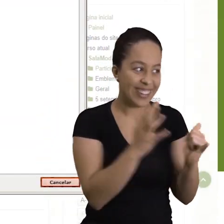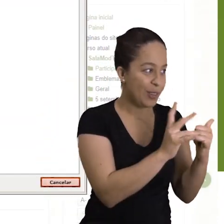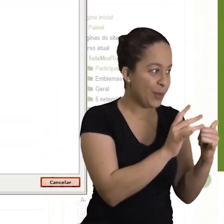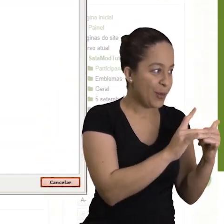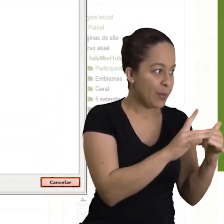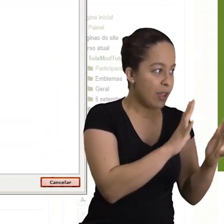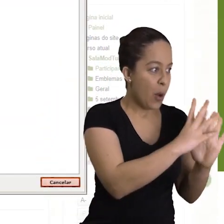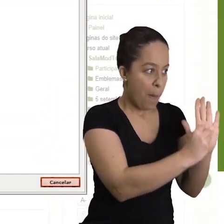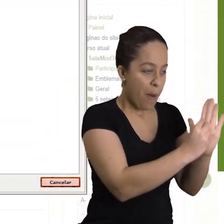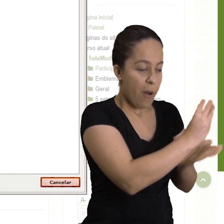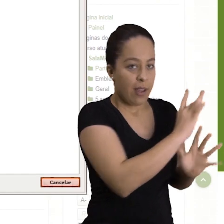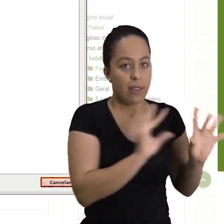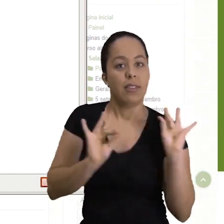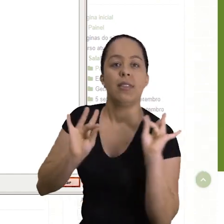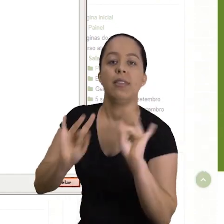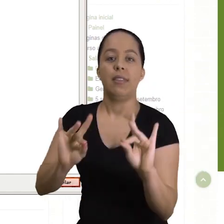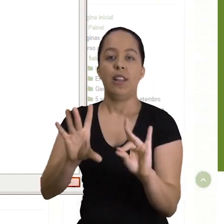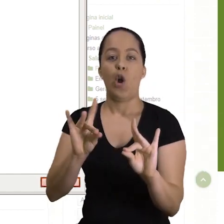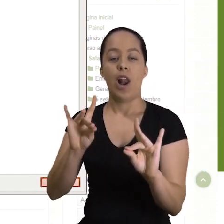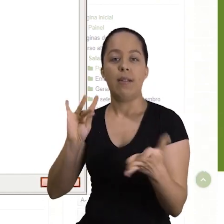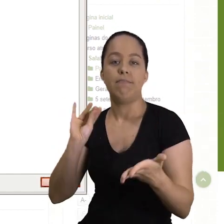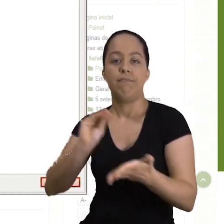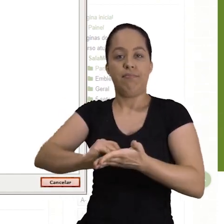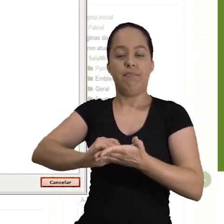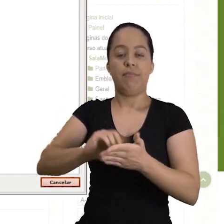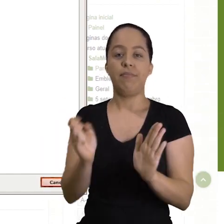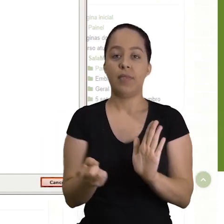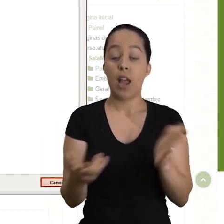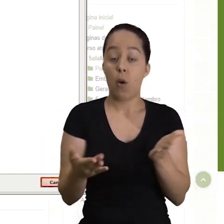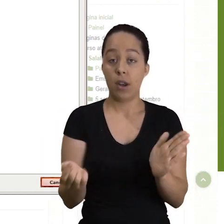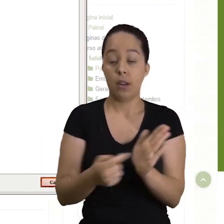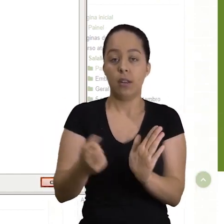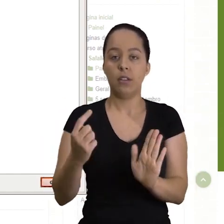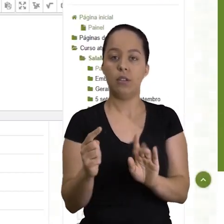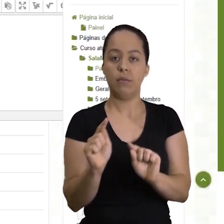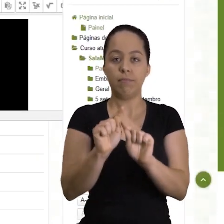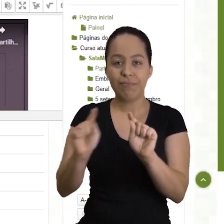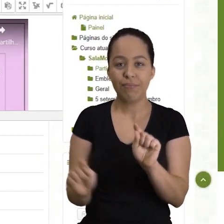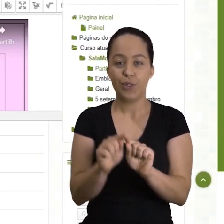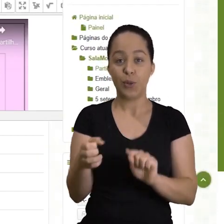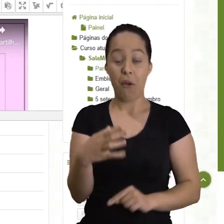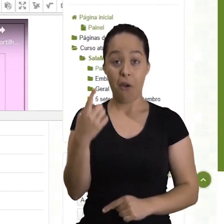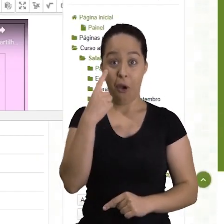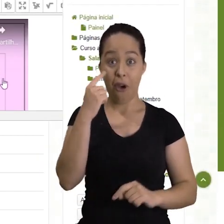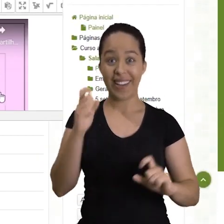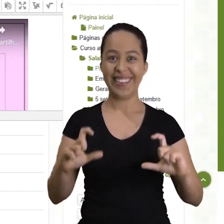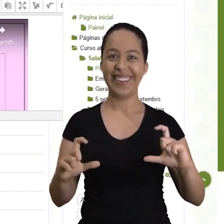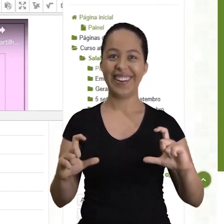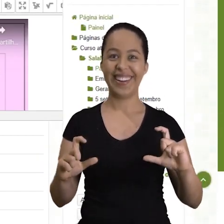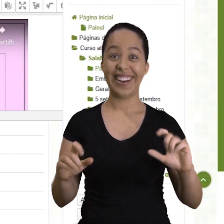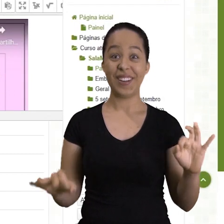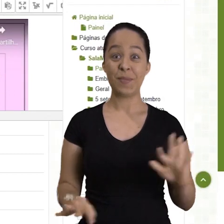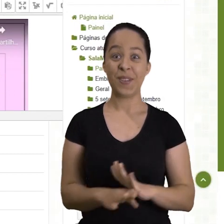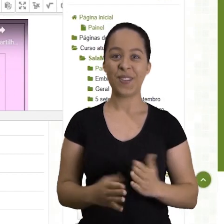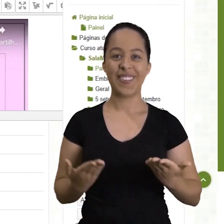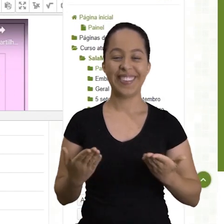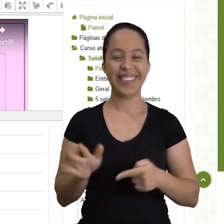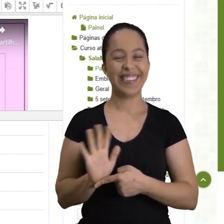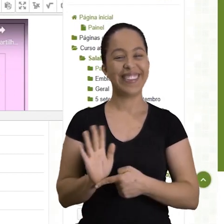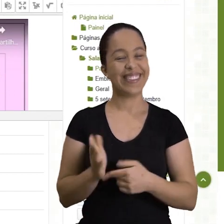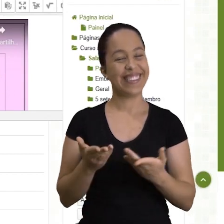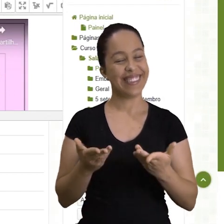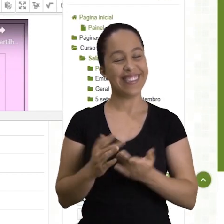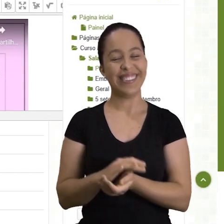código que você pegou no YouTube. Ok? Colei aqui, clico em atualizar e você já consegue